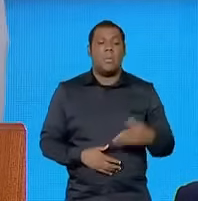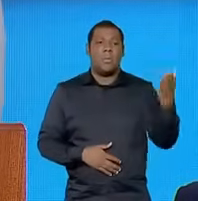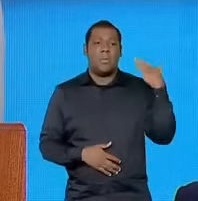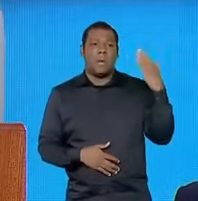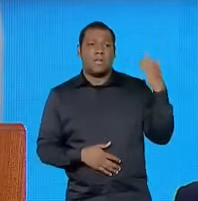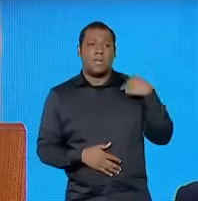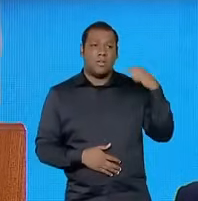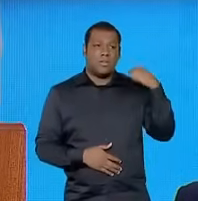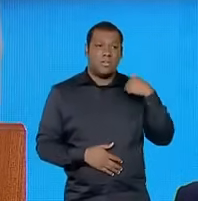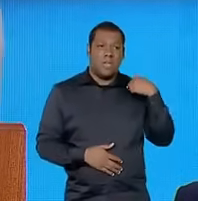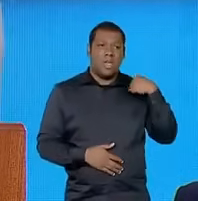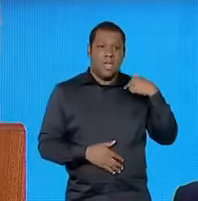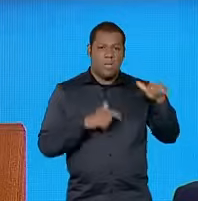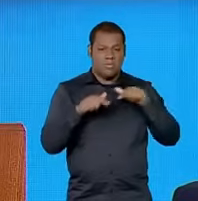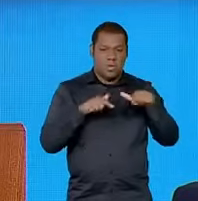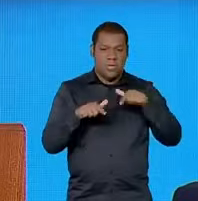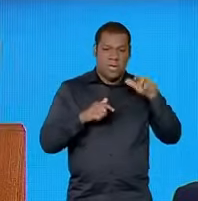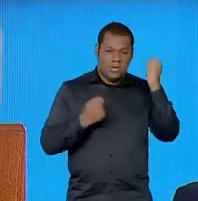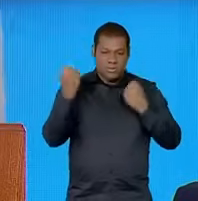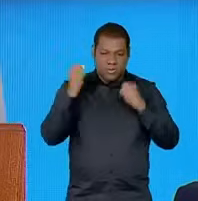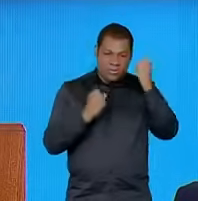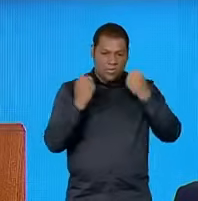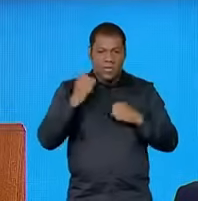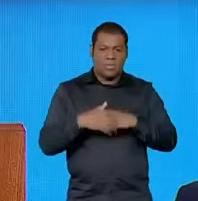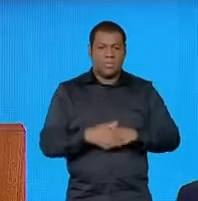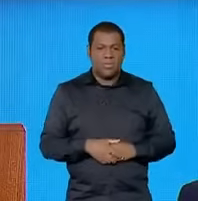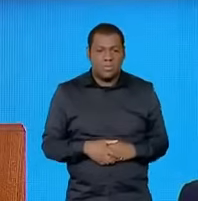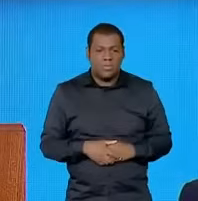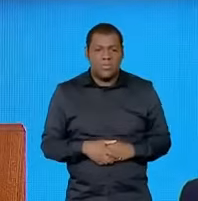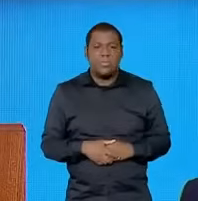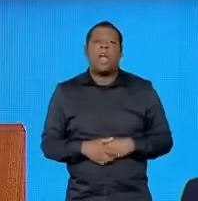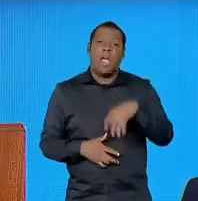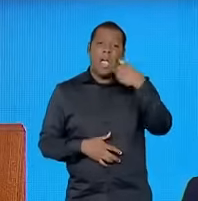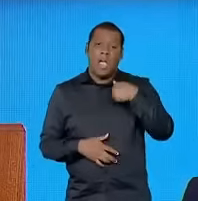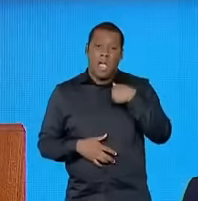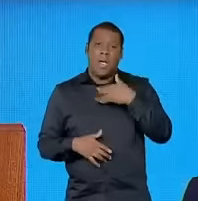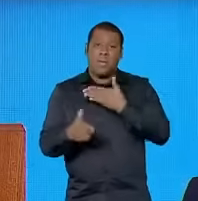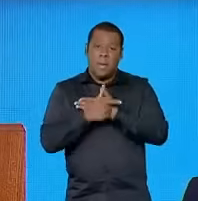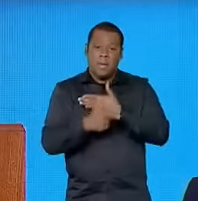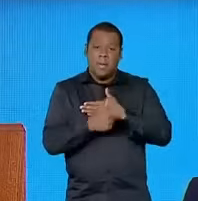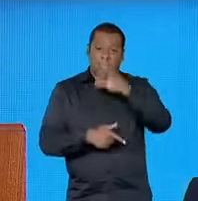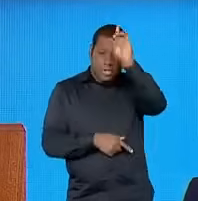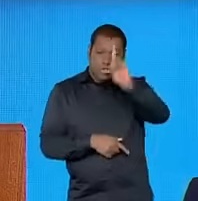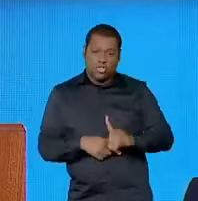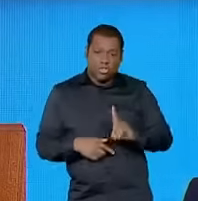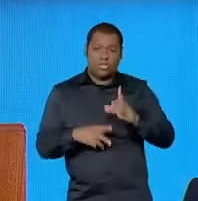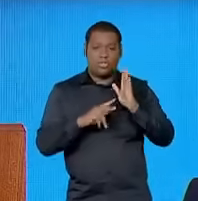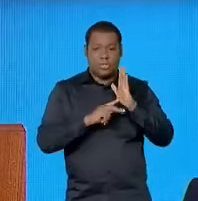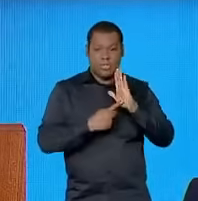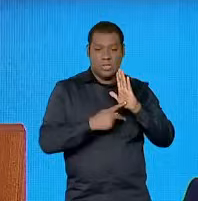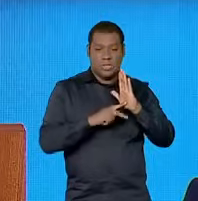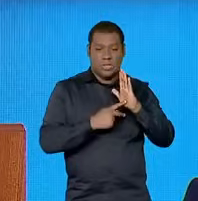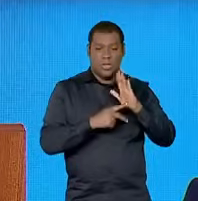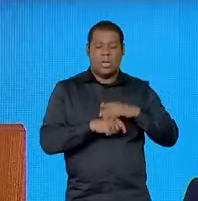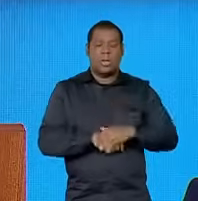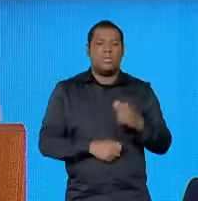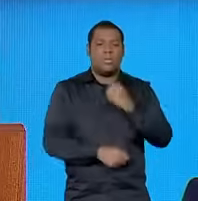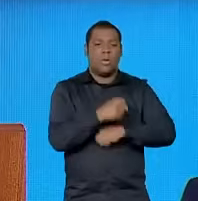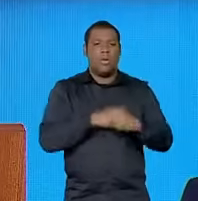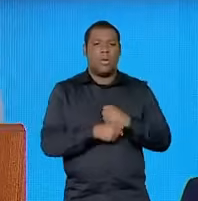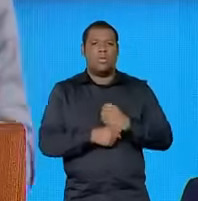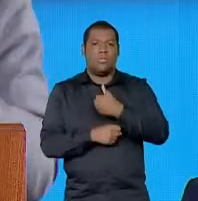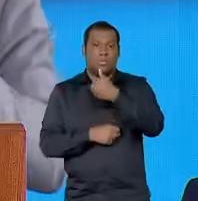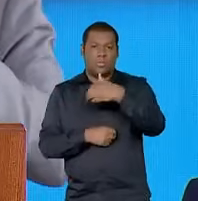torneiro mecânico na Vilares, já era diretor de base do sindicato, e eu vivia. E eu lembro que em